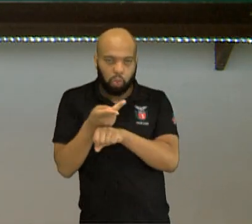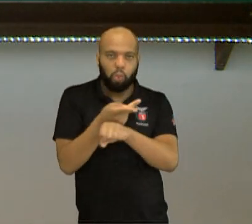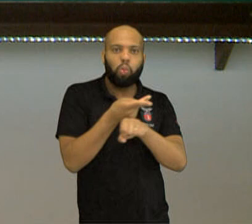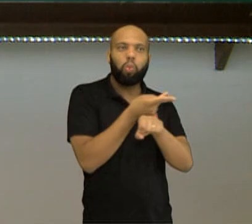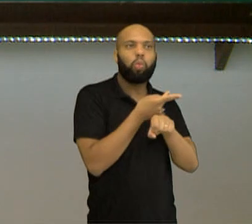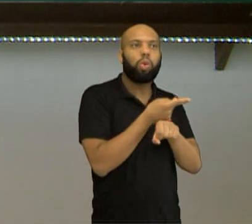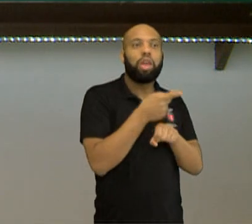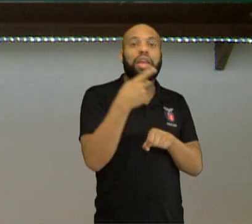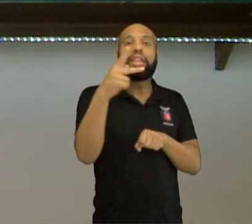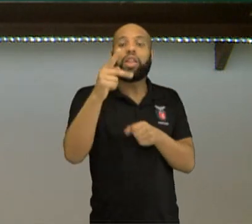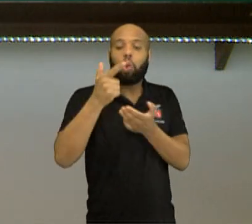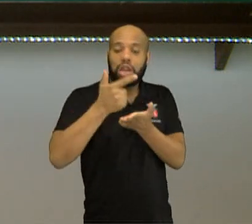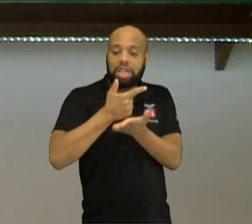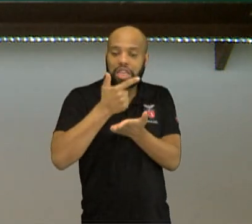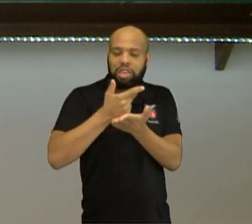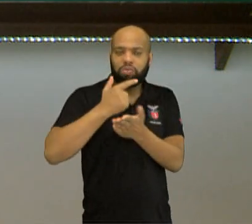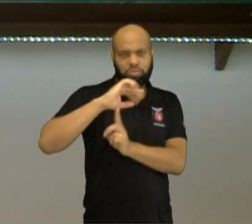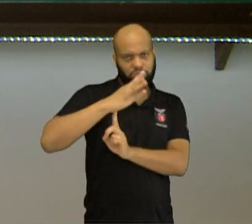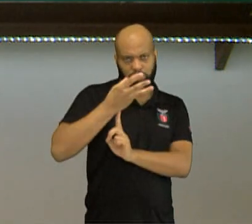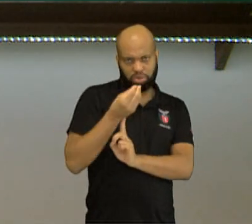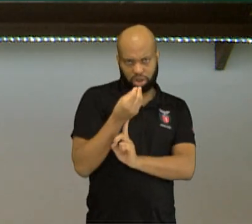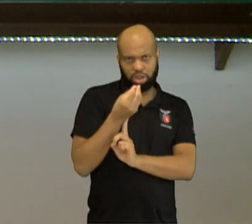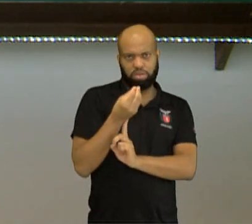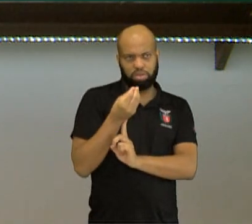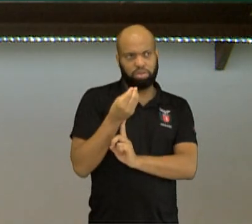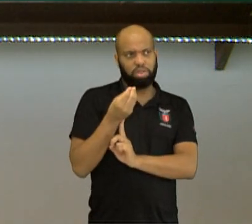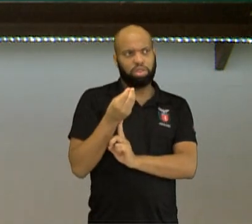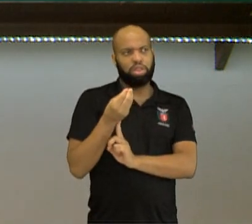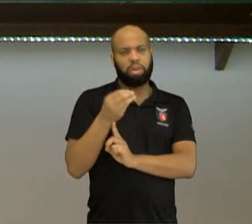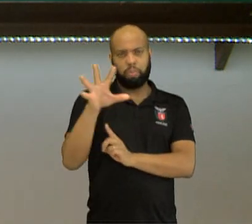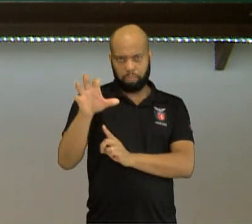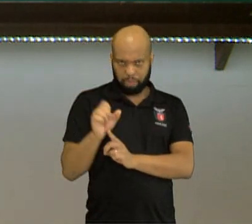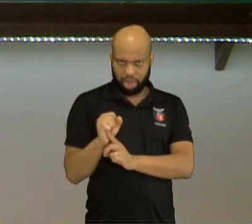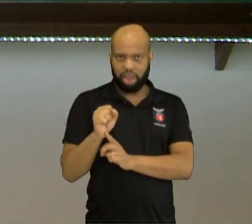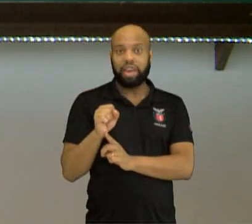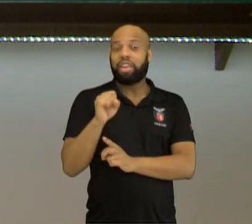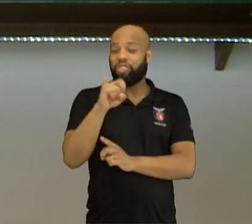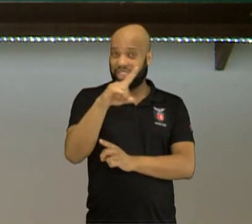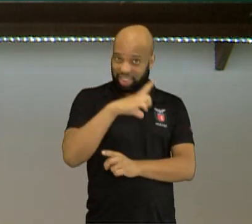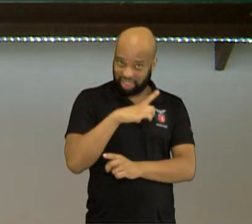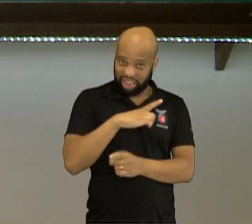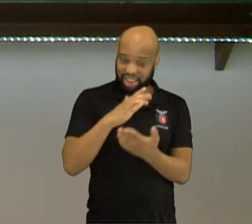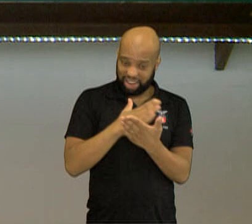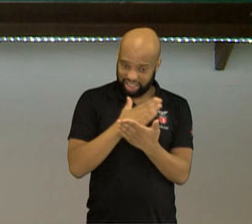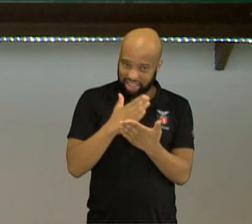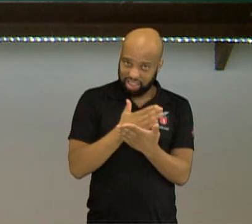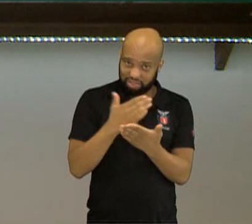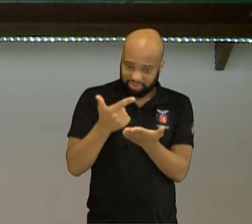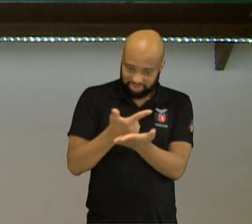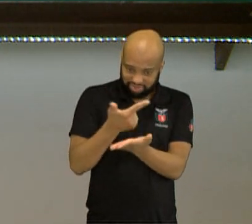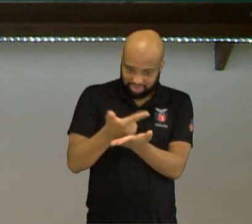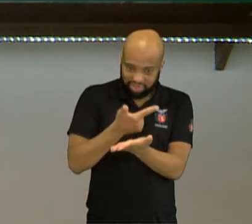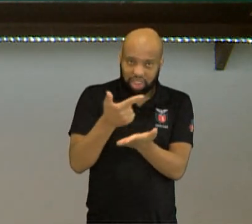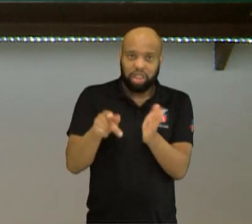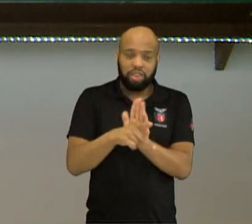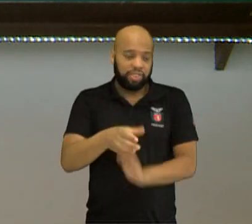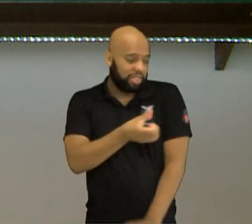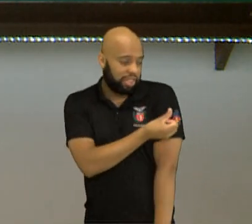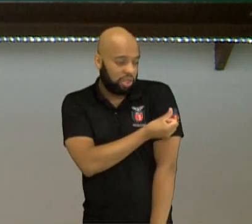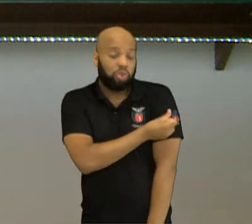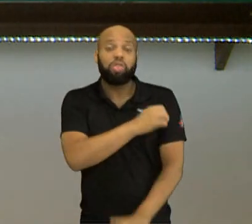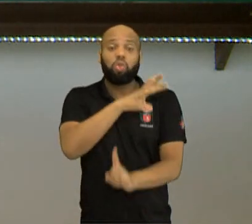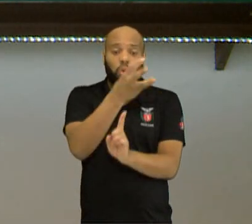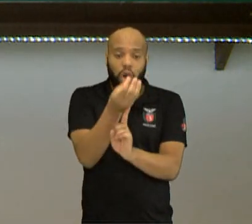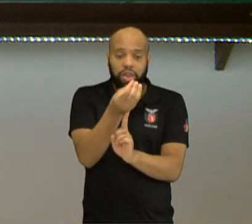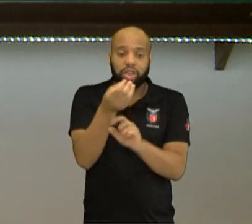seu livro de arte, né, o livro Por Toda Parte, se você recebeu ele do 6º ano, você